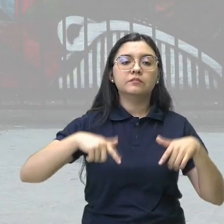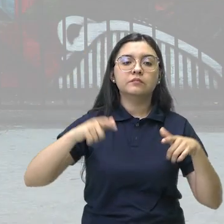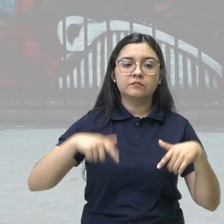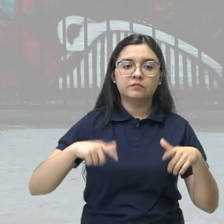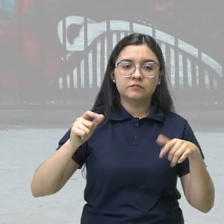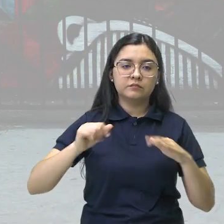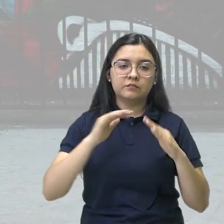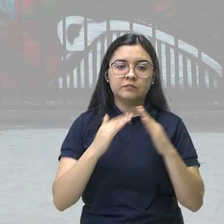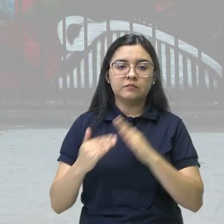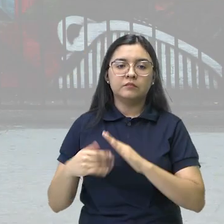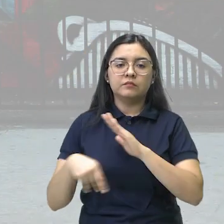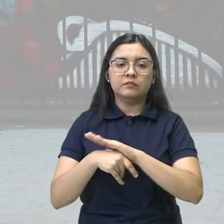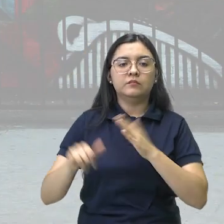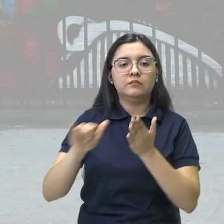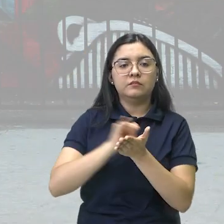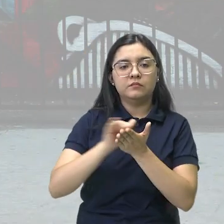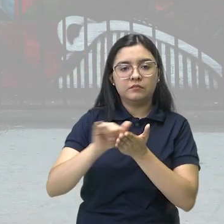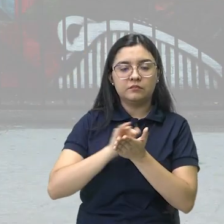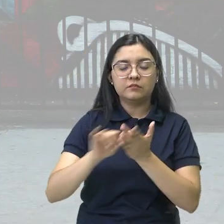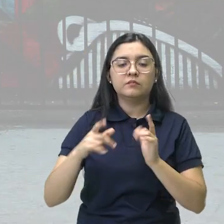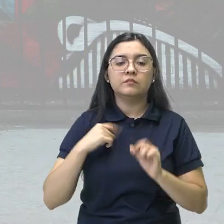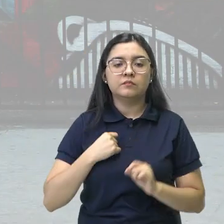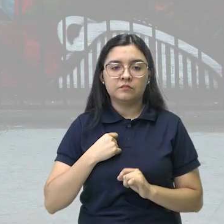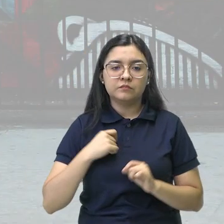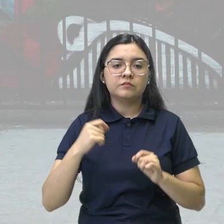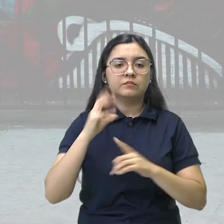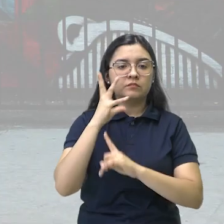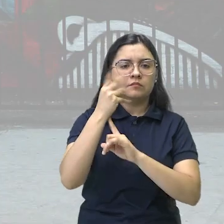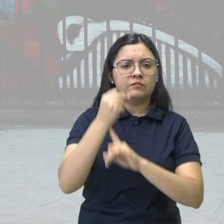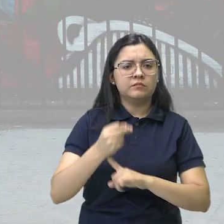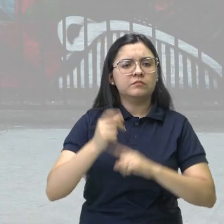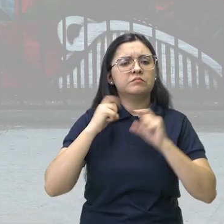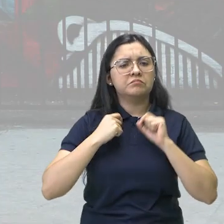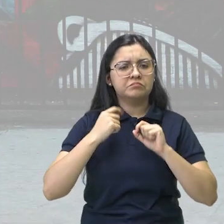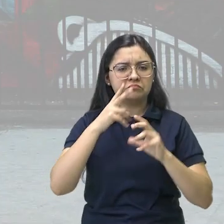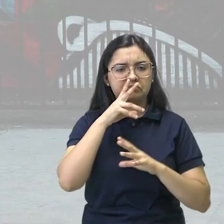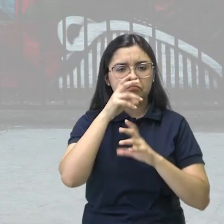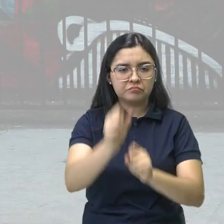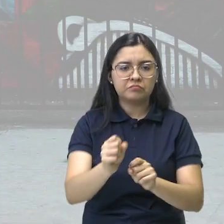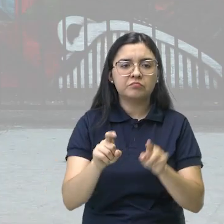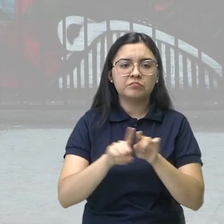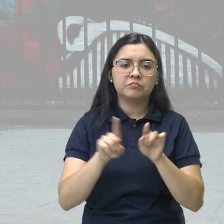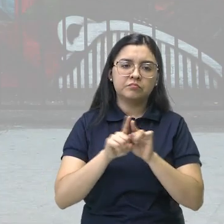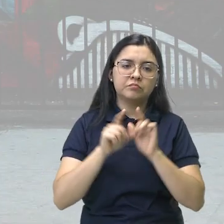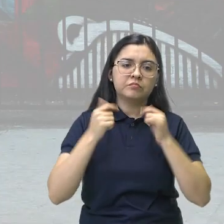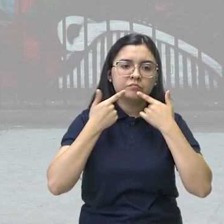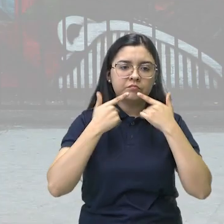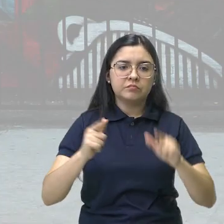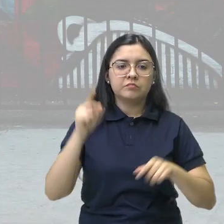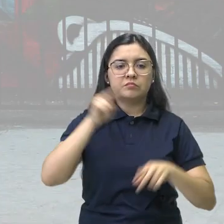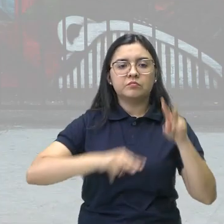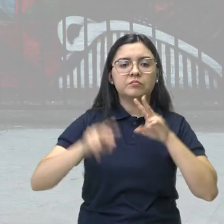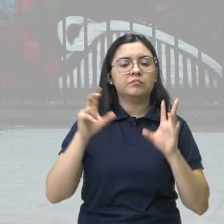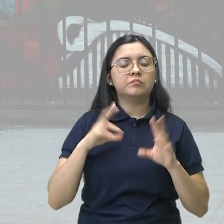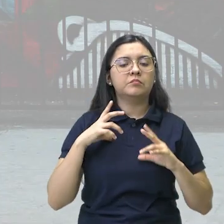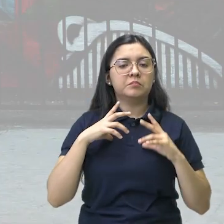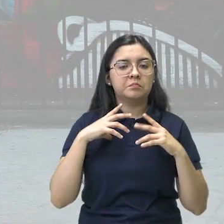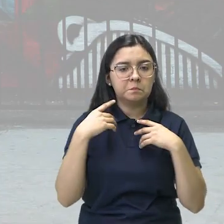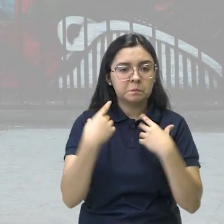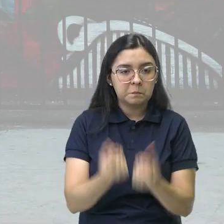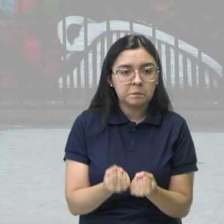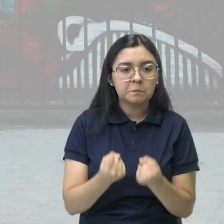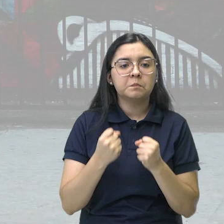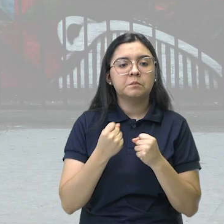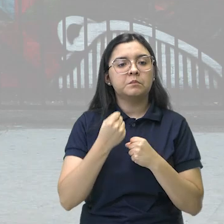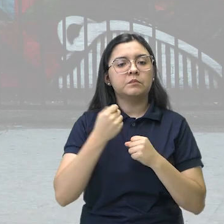periféricos de Nova York, o grafite ganhou força como uma linguagem visual poderosa, carregada de